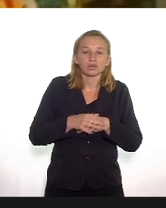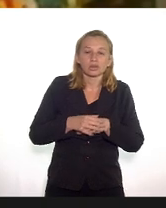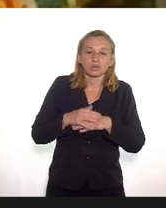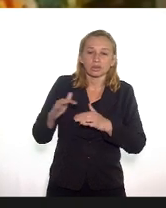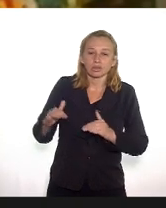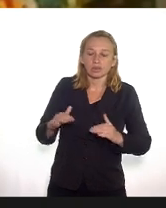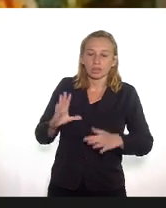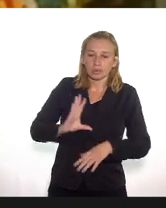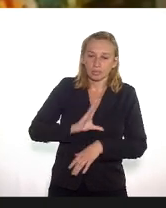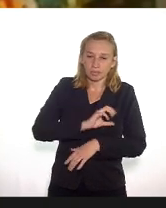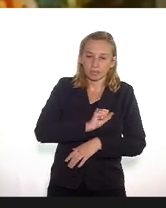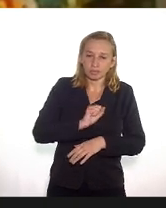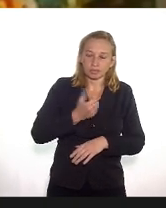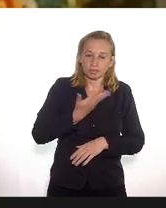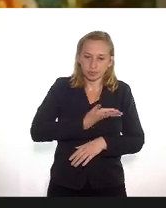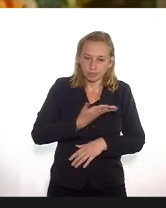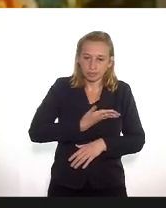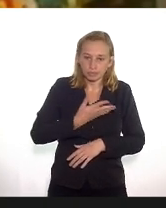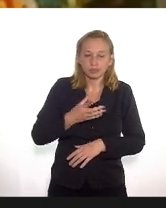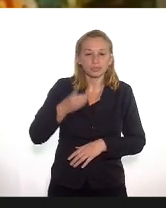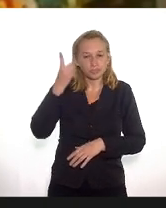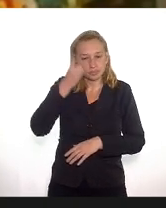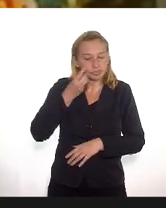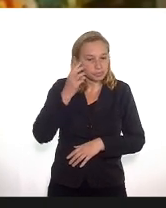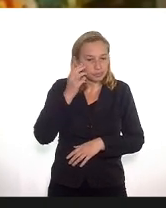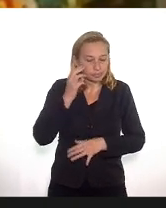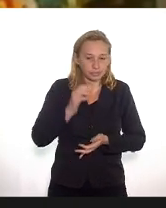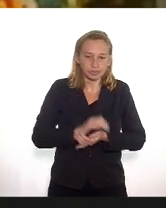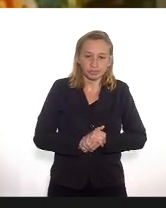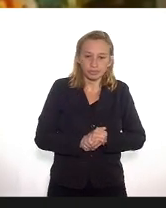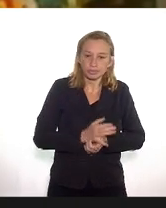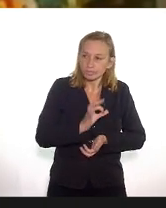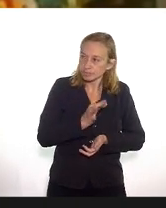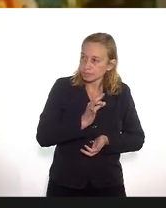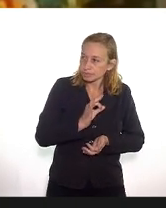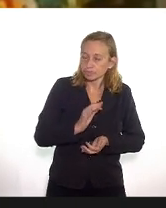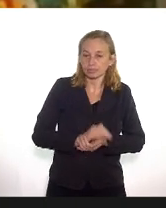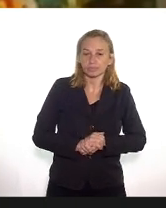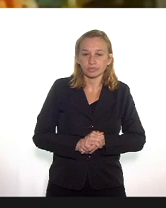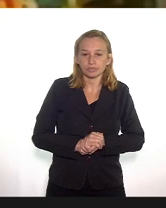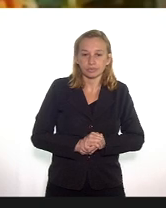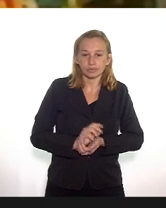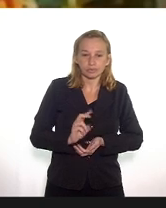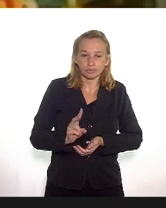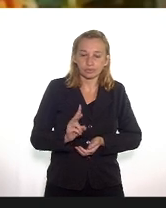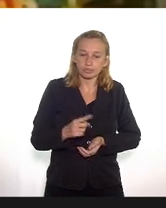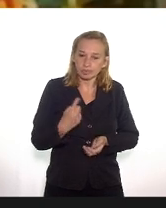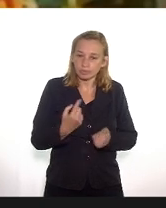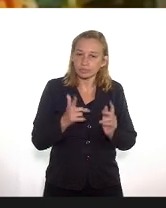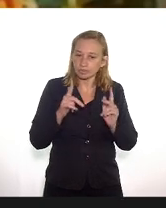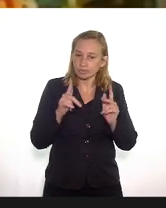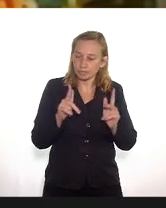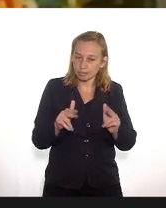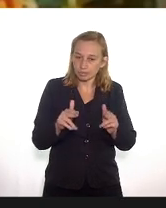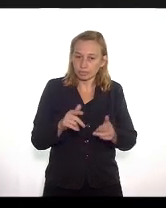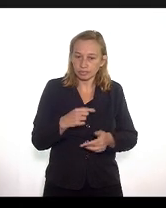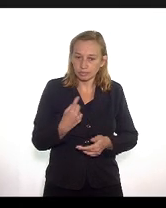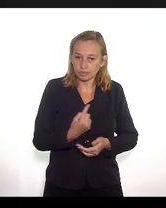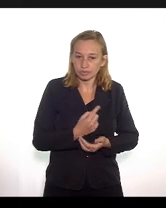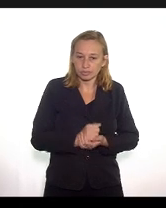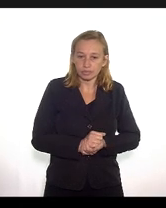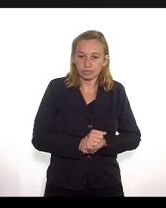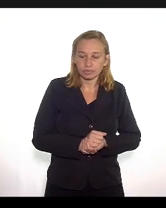deputado Valdec Carneiro, e, aliás, Vossa Excelência tem algo em comum. Esse baixa